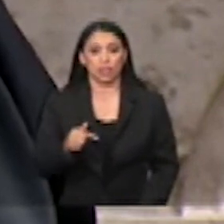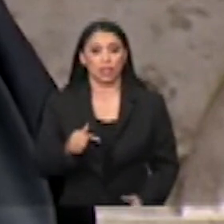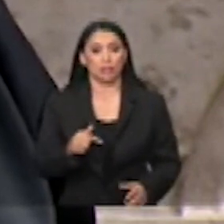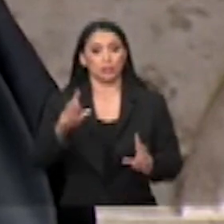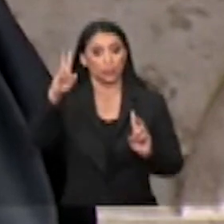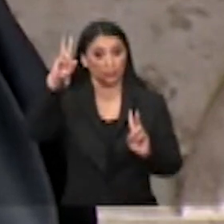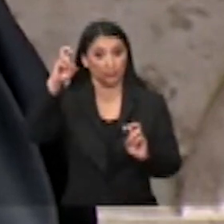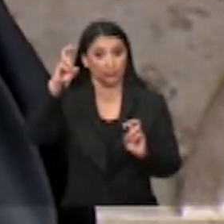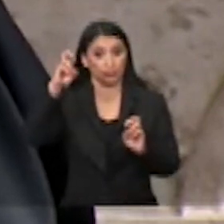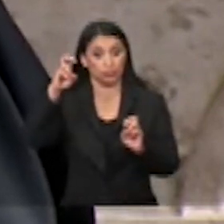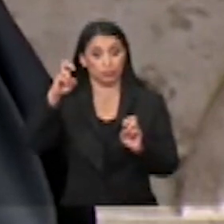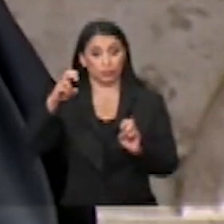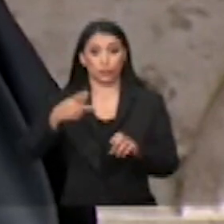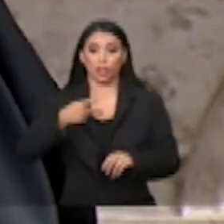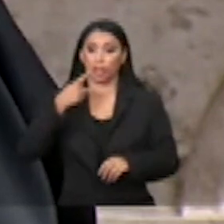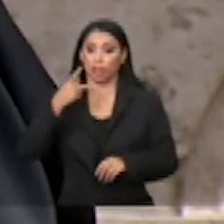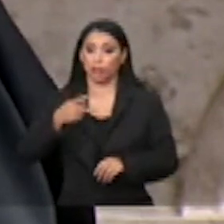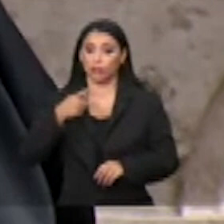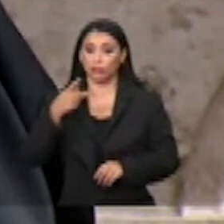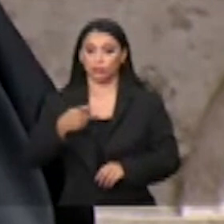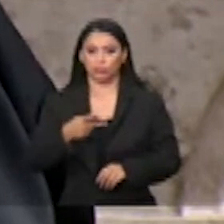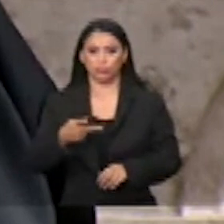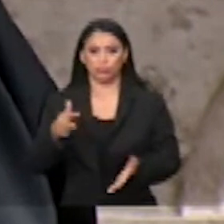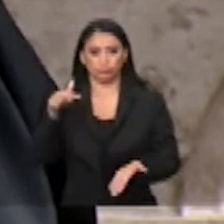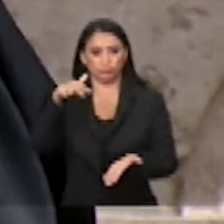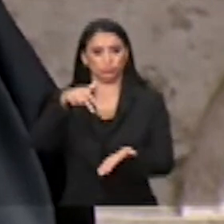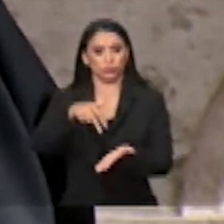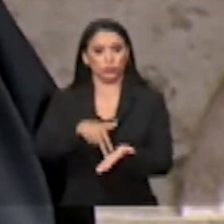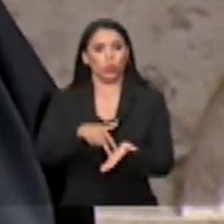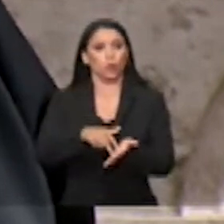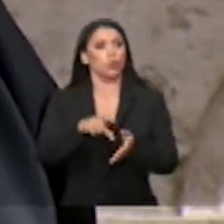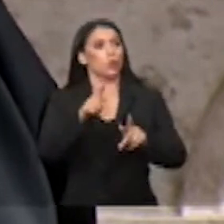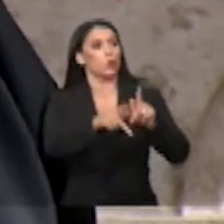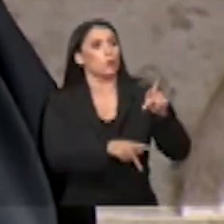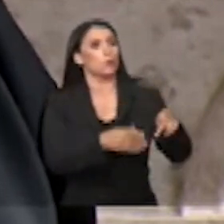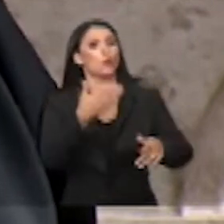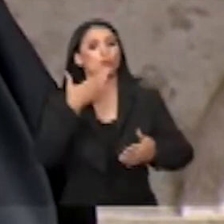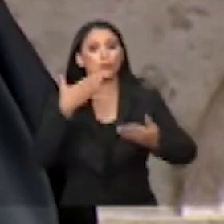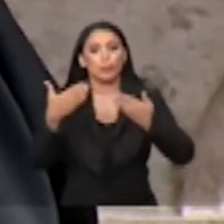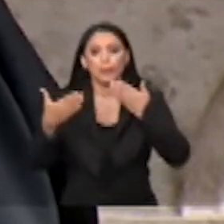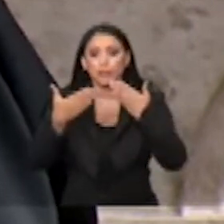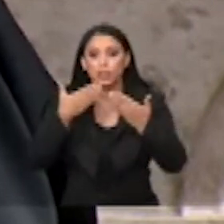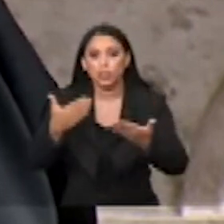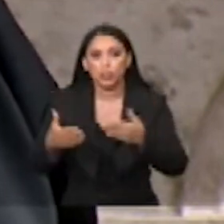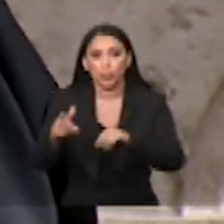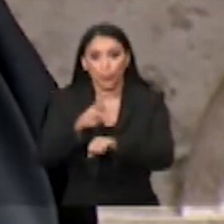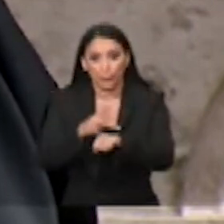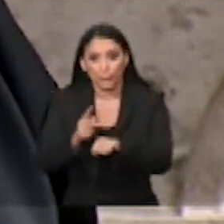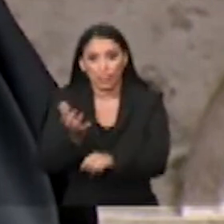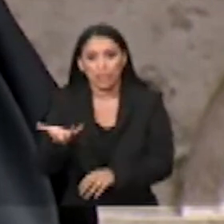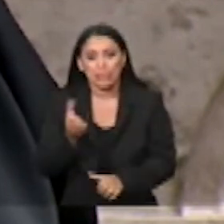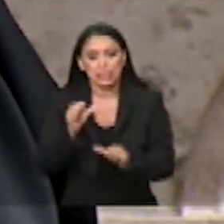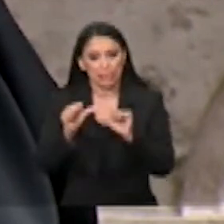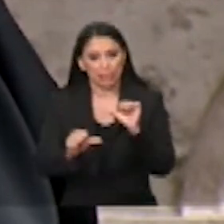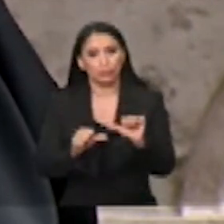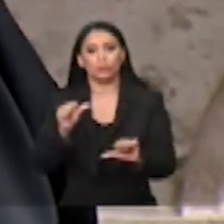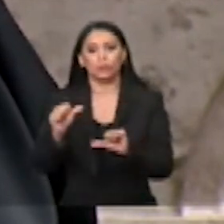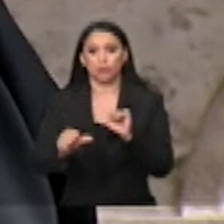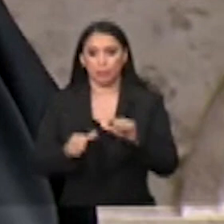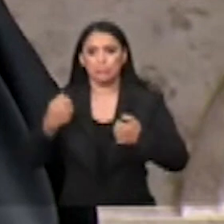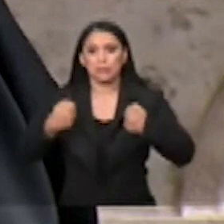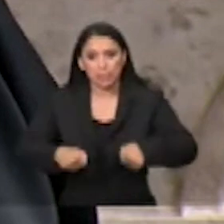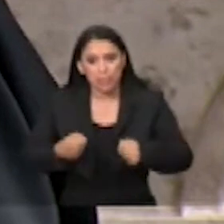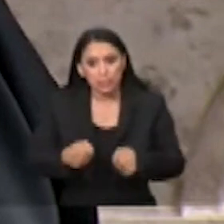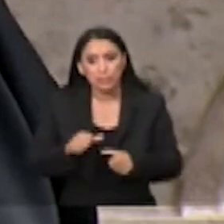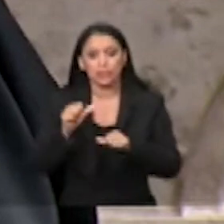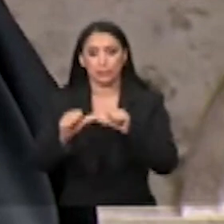sala as reivindicações da rua. A nação quer mudar. A nação deve